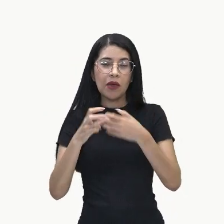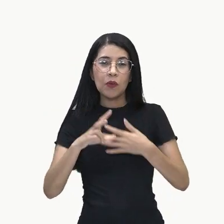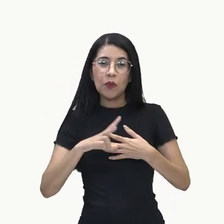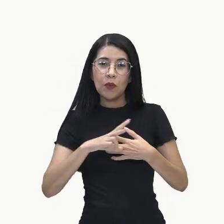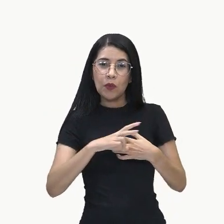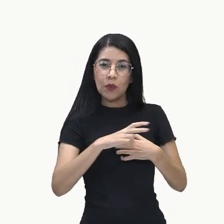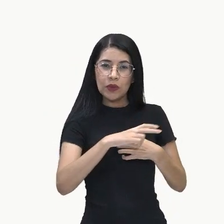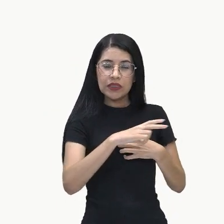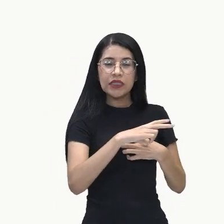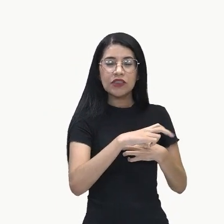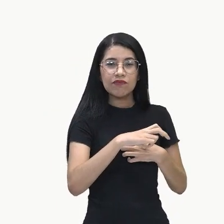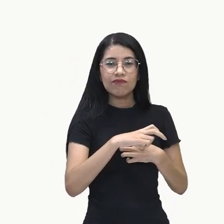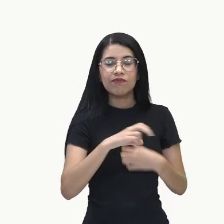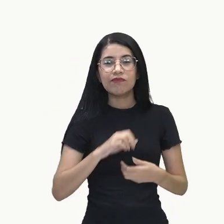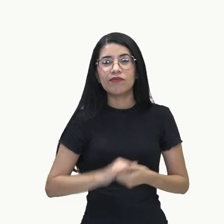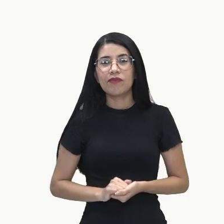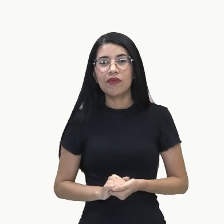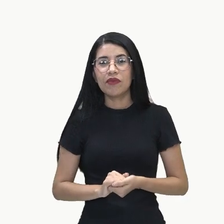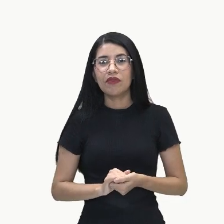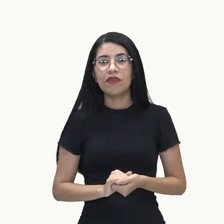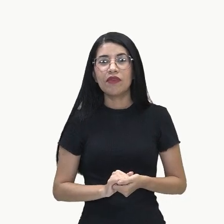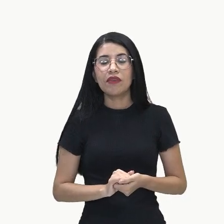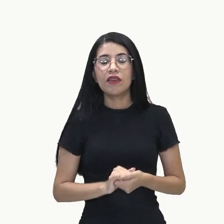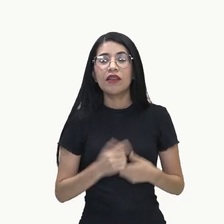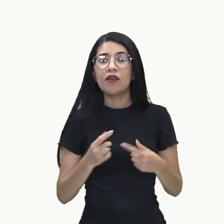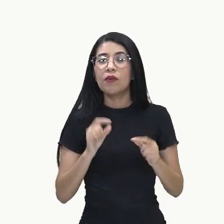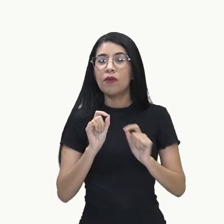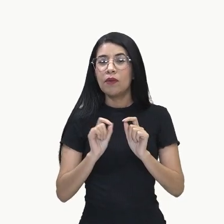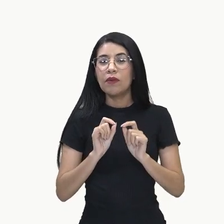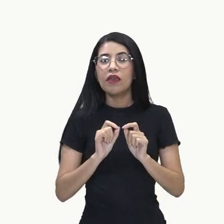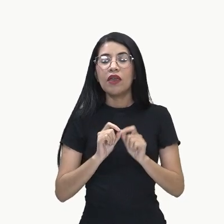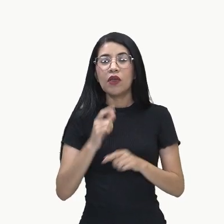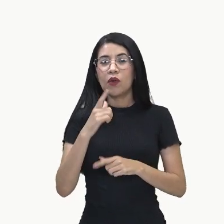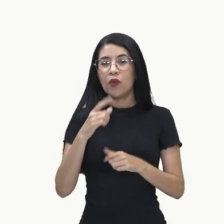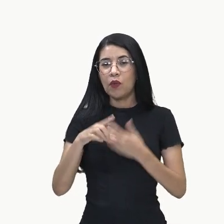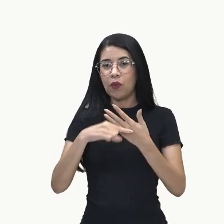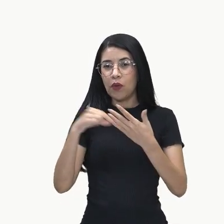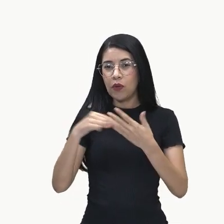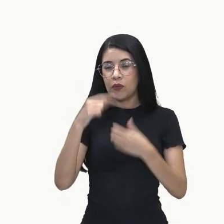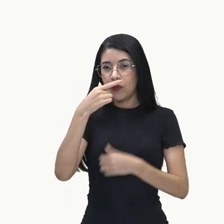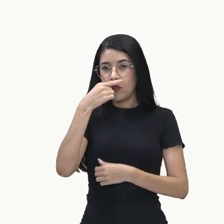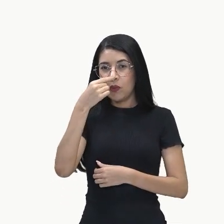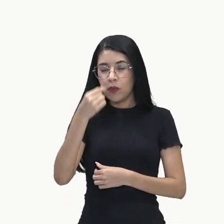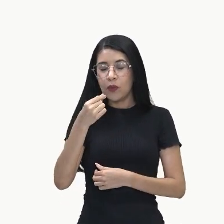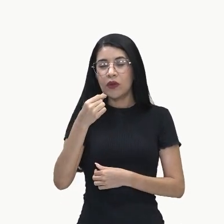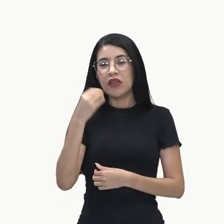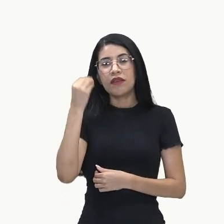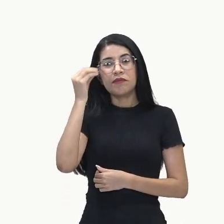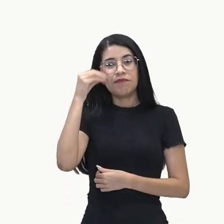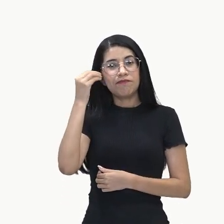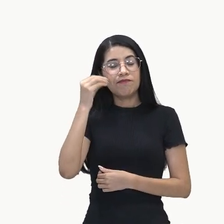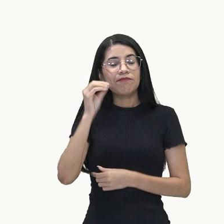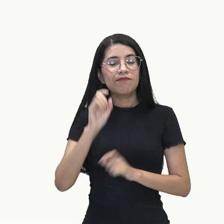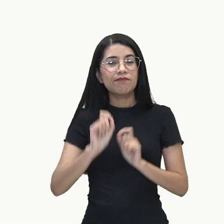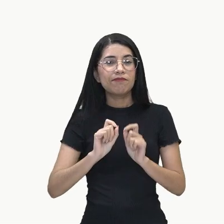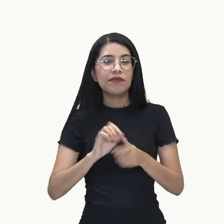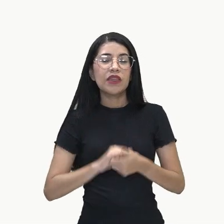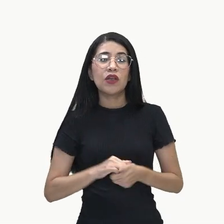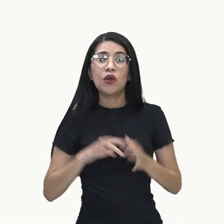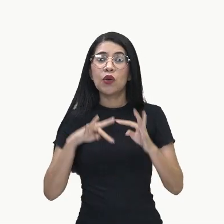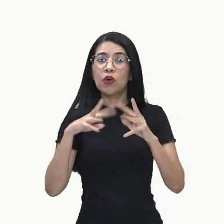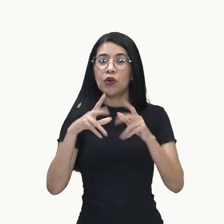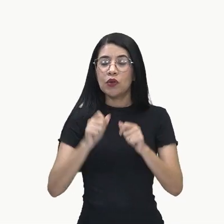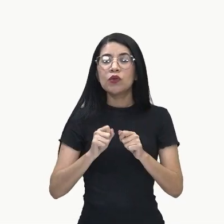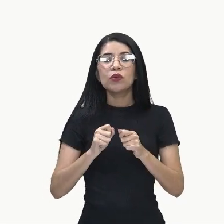essa frase aí, não é? Quer dizer, então, para Locke, para o empirista como um todo, né? Tudo que vem